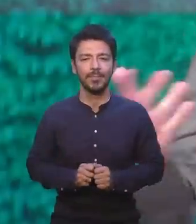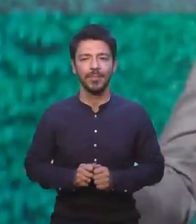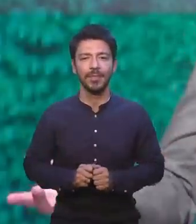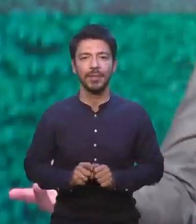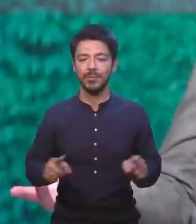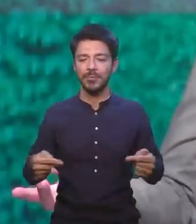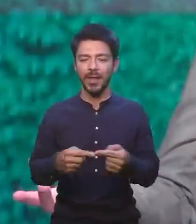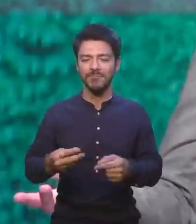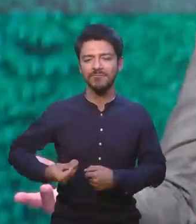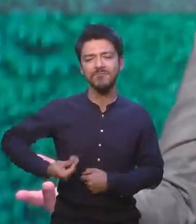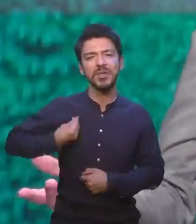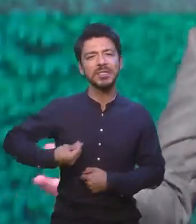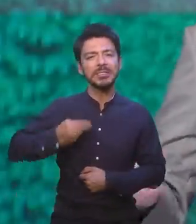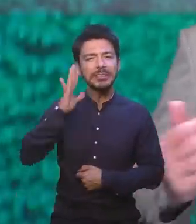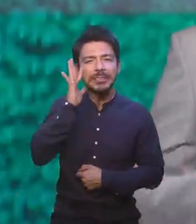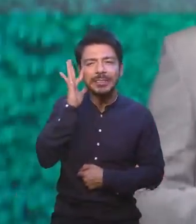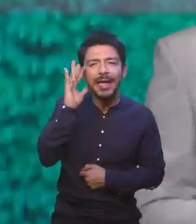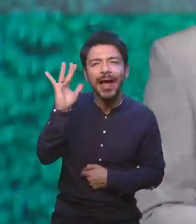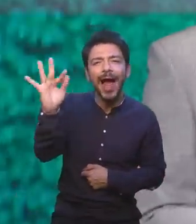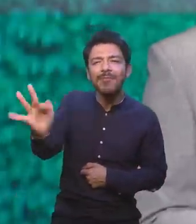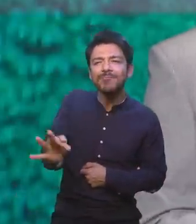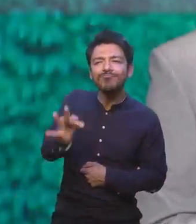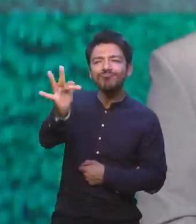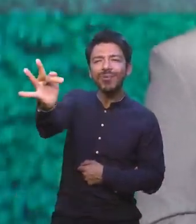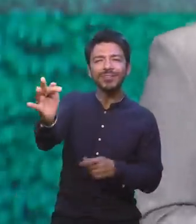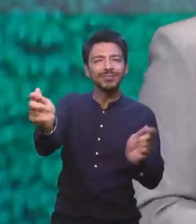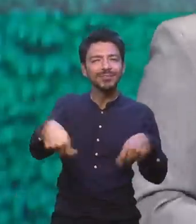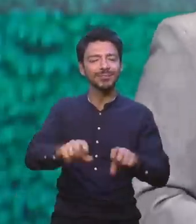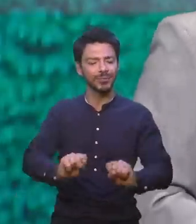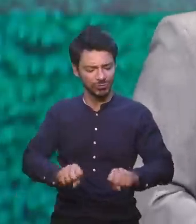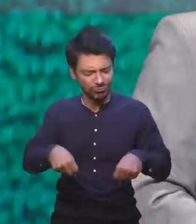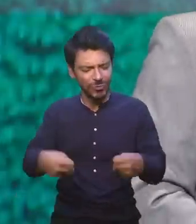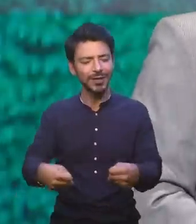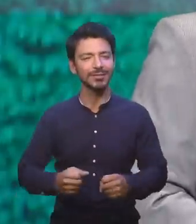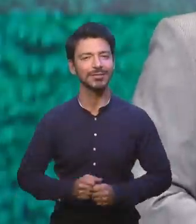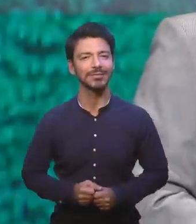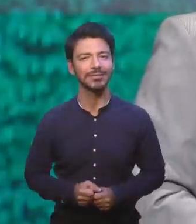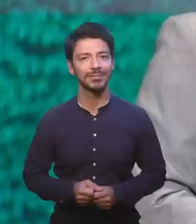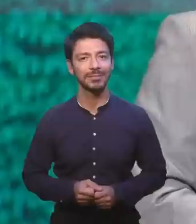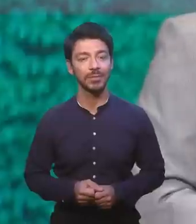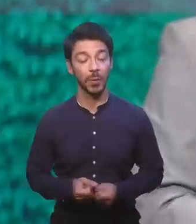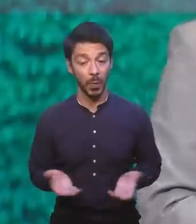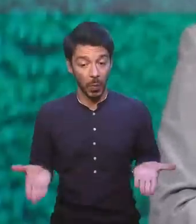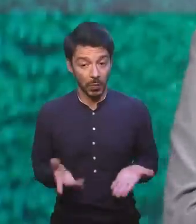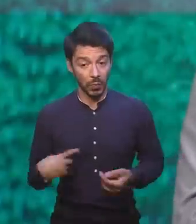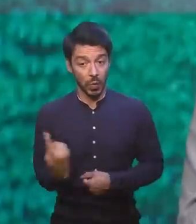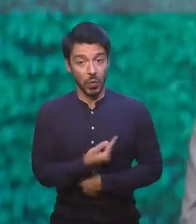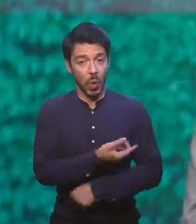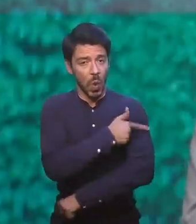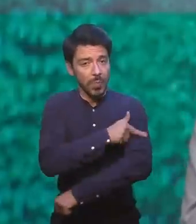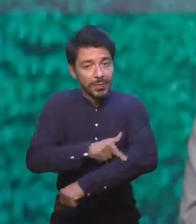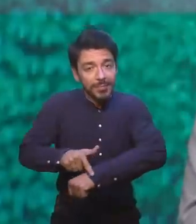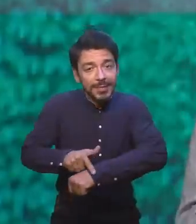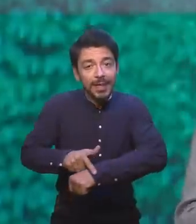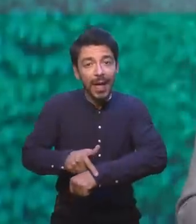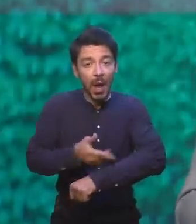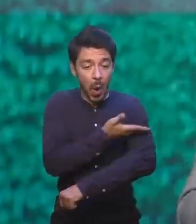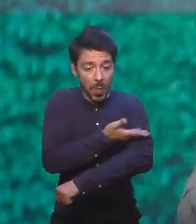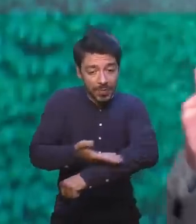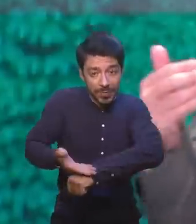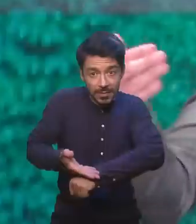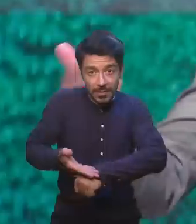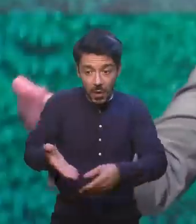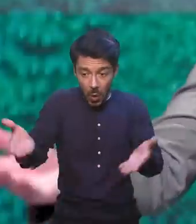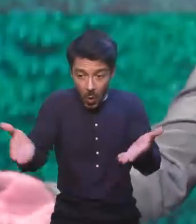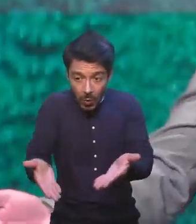mais idealista no bem. Já não mantemos muitos de nós os mesmos comportamentos de ontem, desta vida. E aí advém